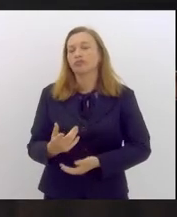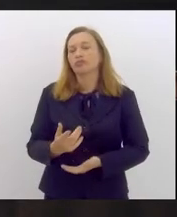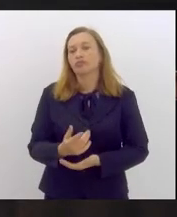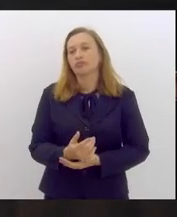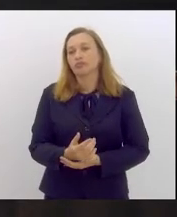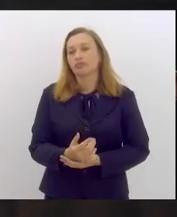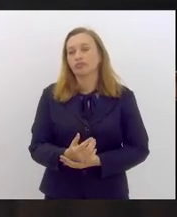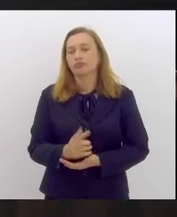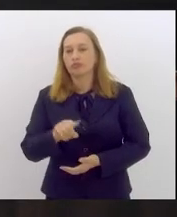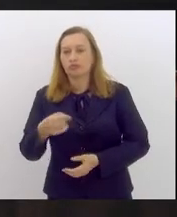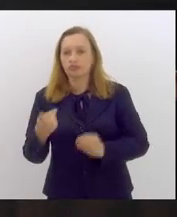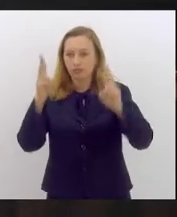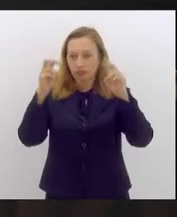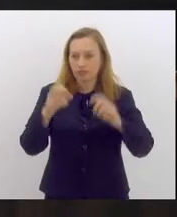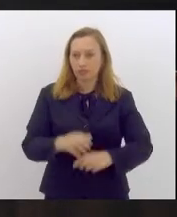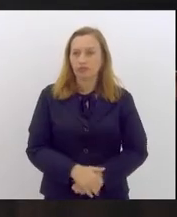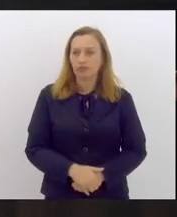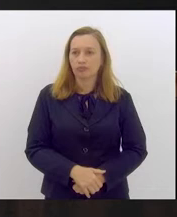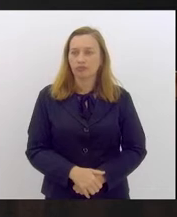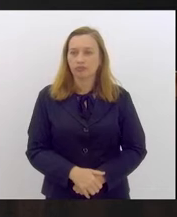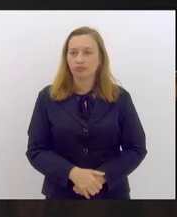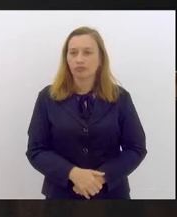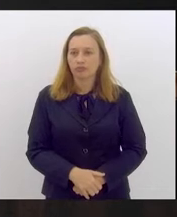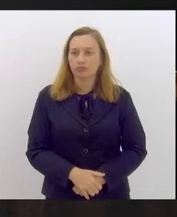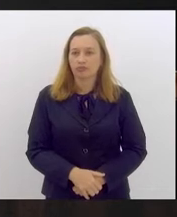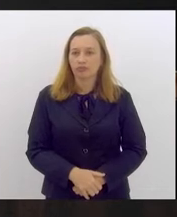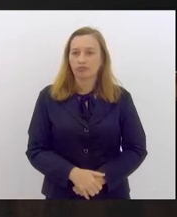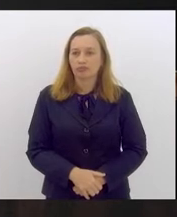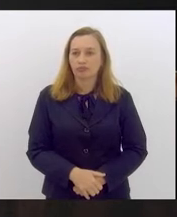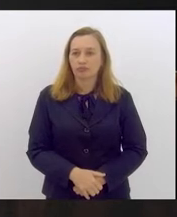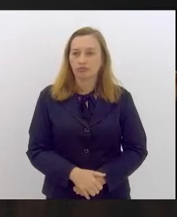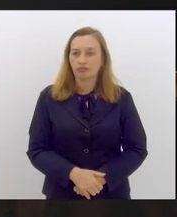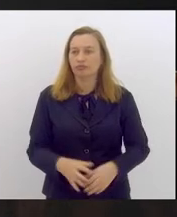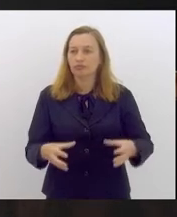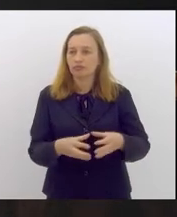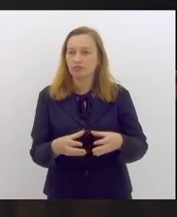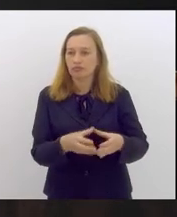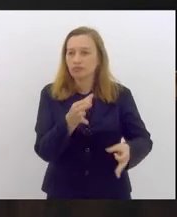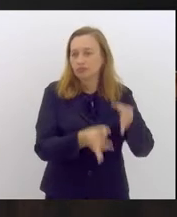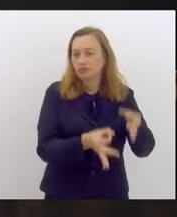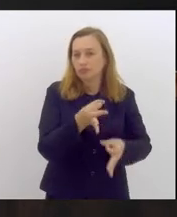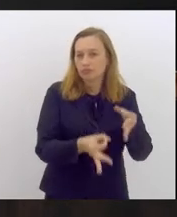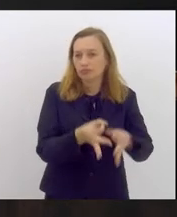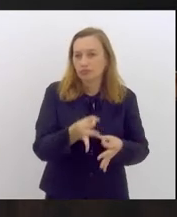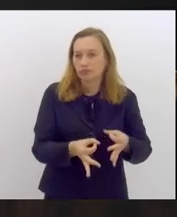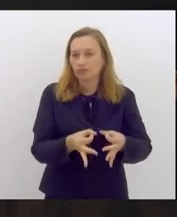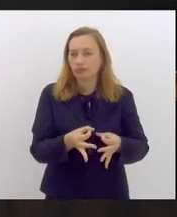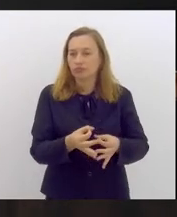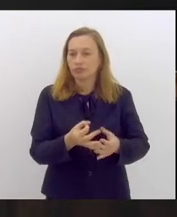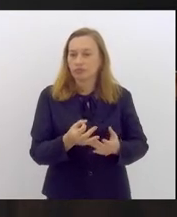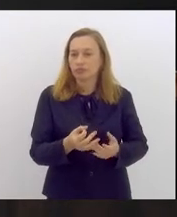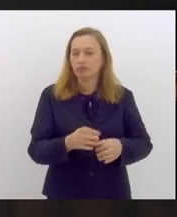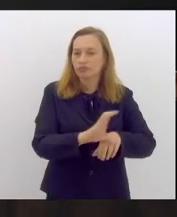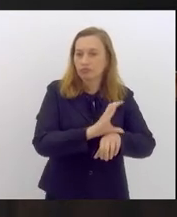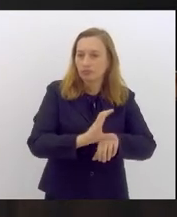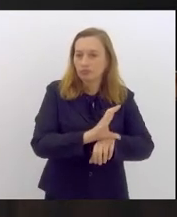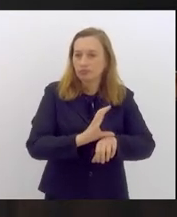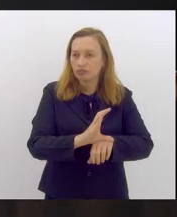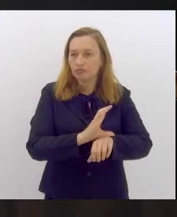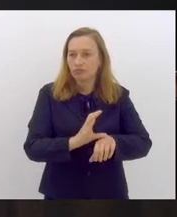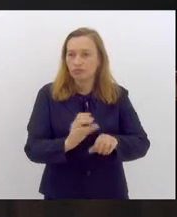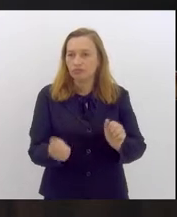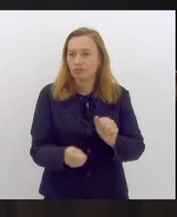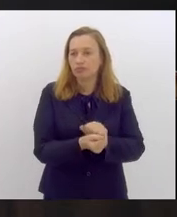glicêmico e da outras providências. Parecer das comissões de Constituição e Justiça pela constitucionalidade,